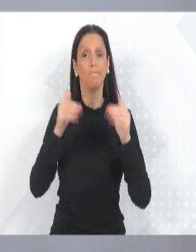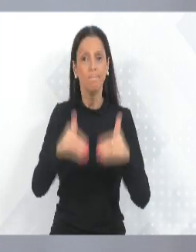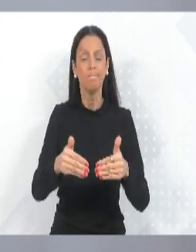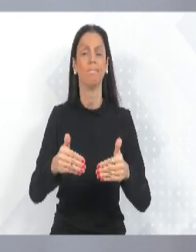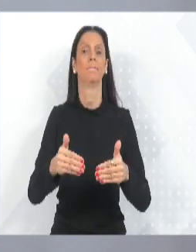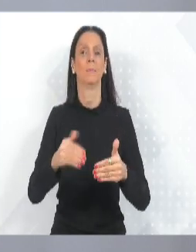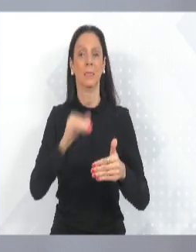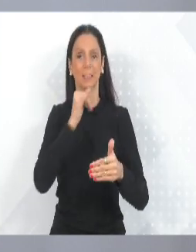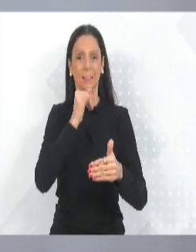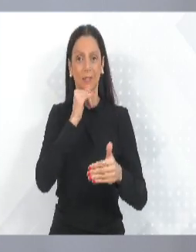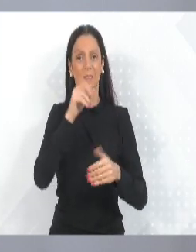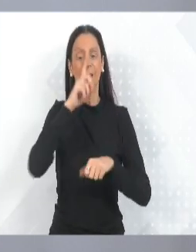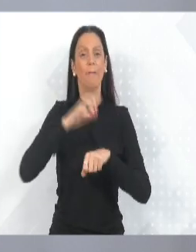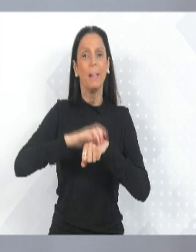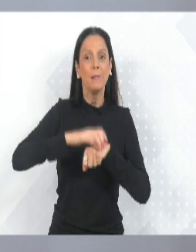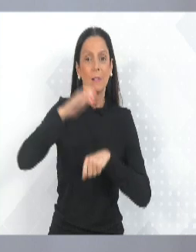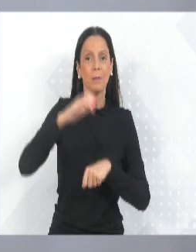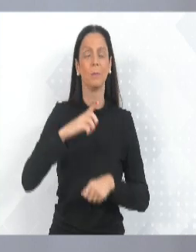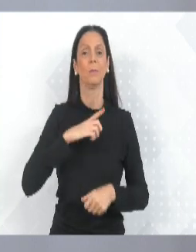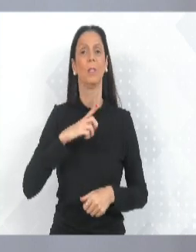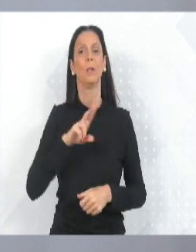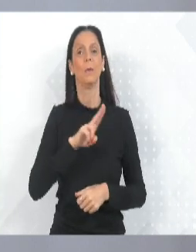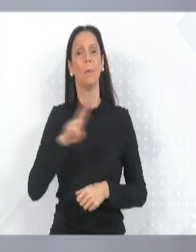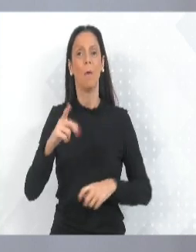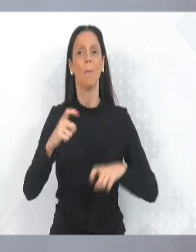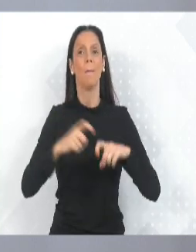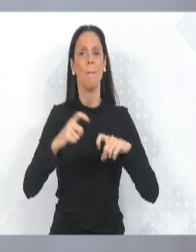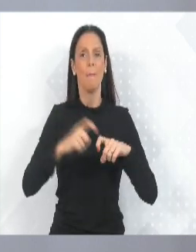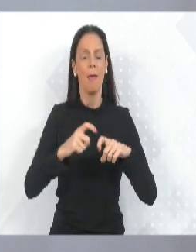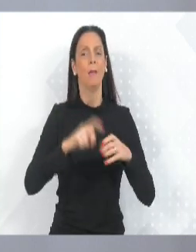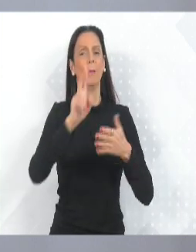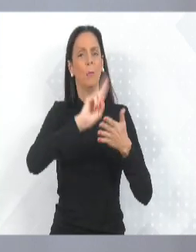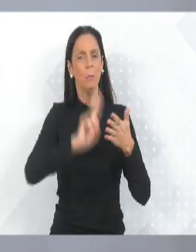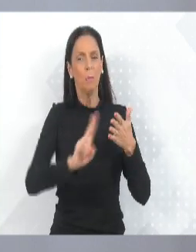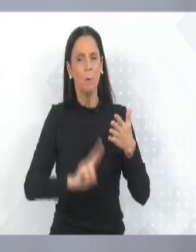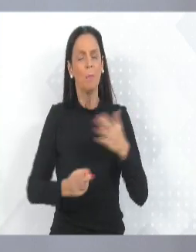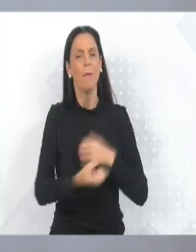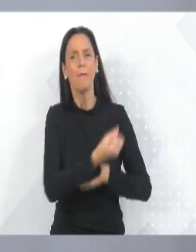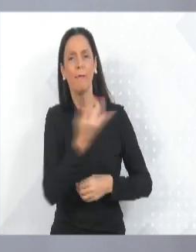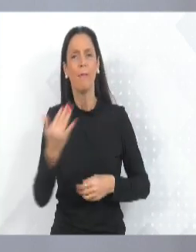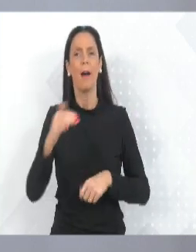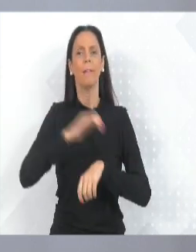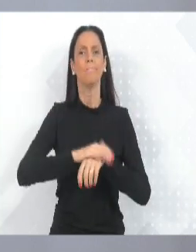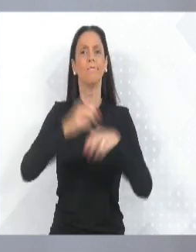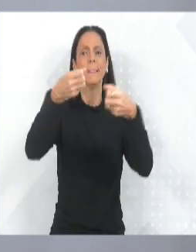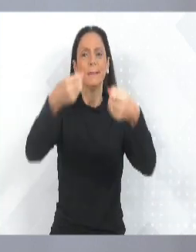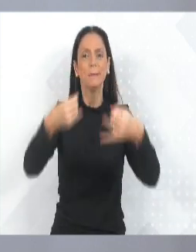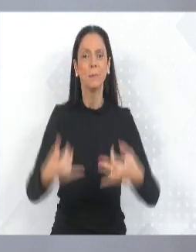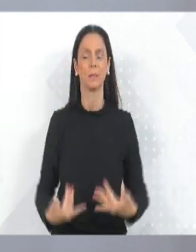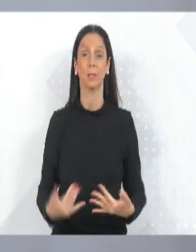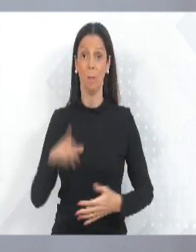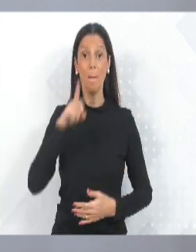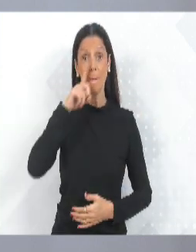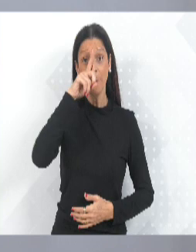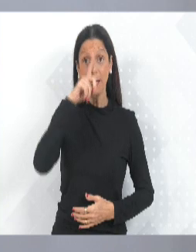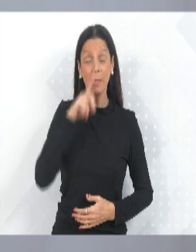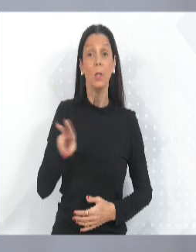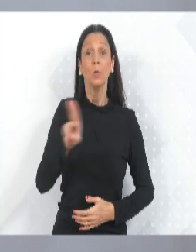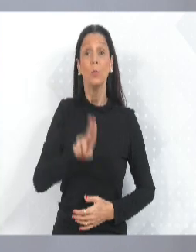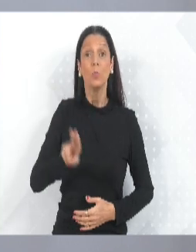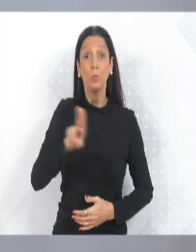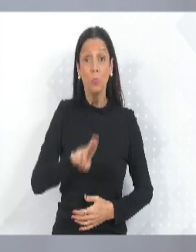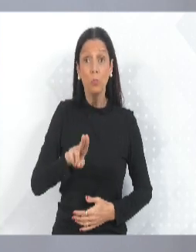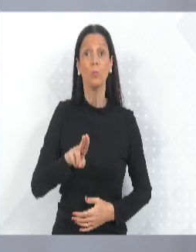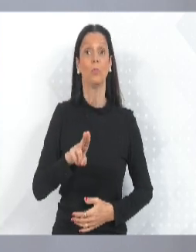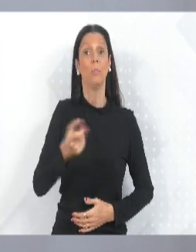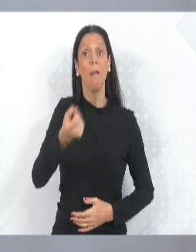eh Dra ma miel Dra Sabrina Dra Fernanda explicando o perigo do uso